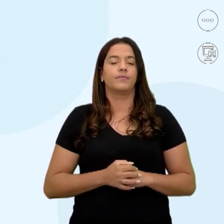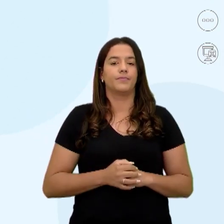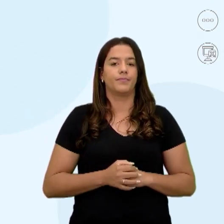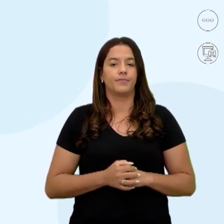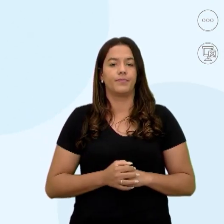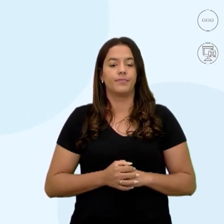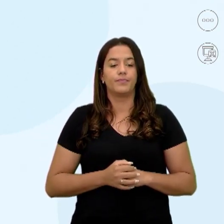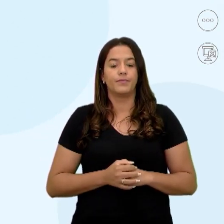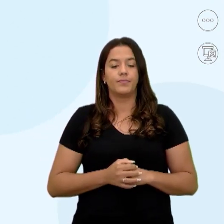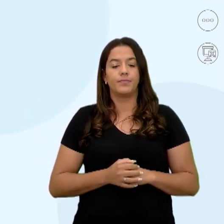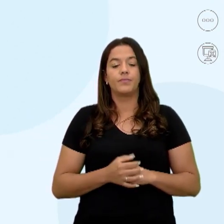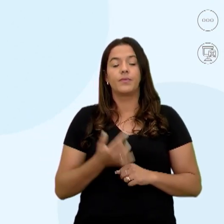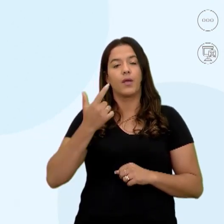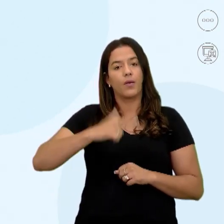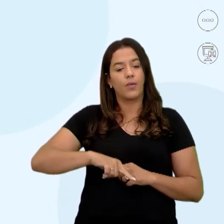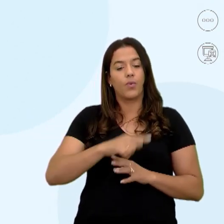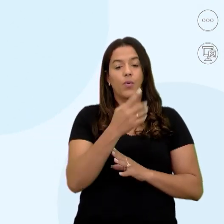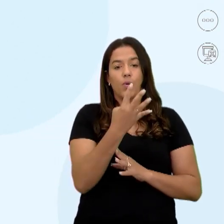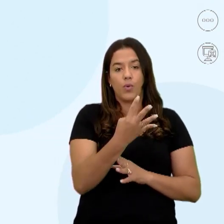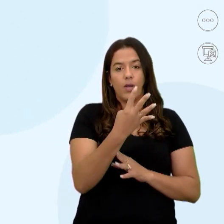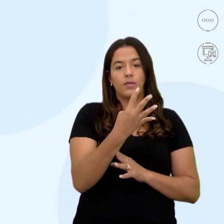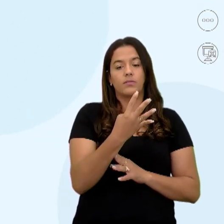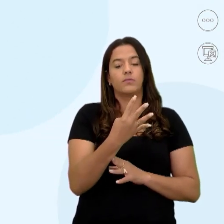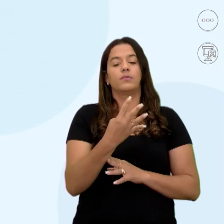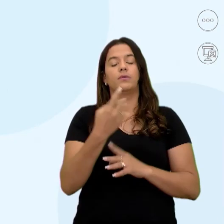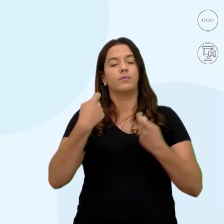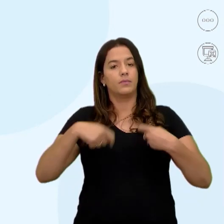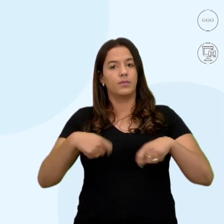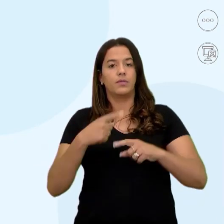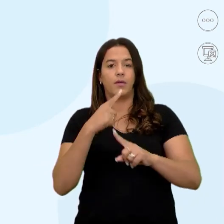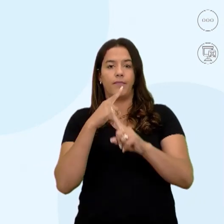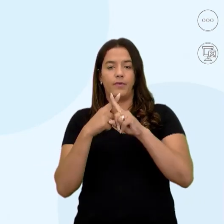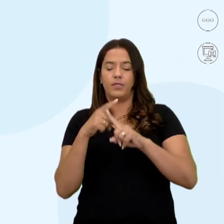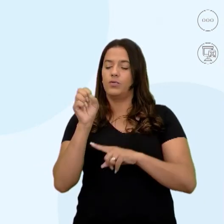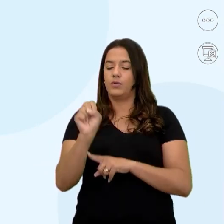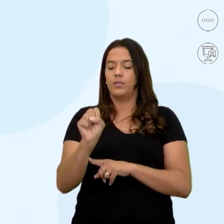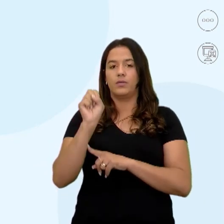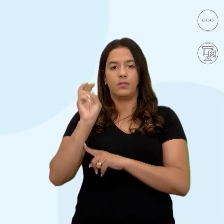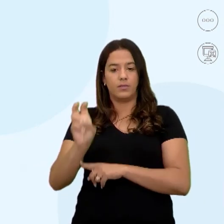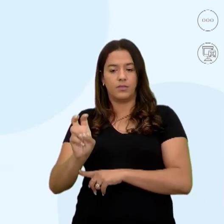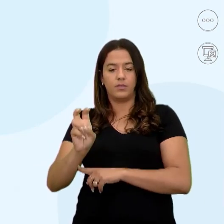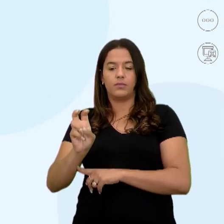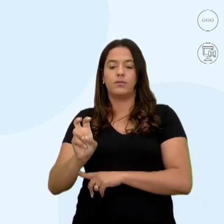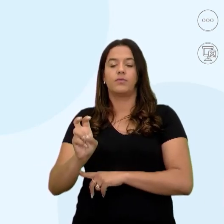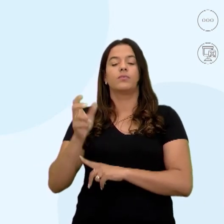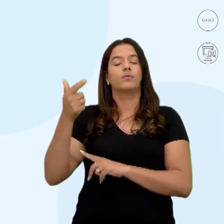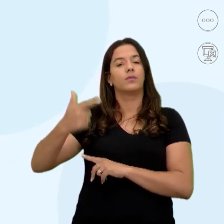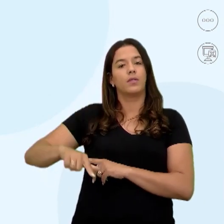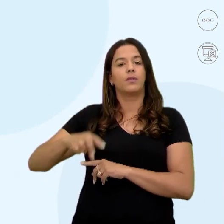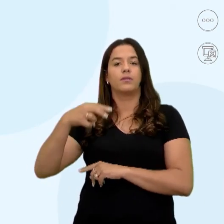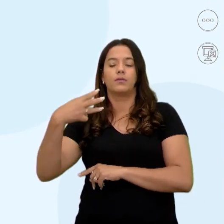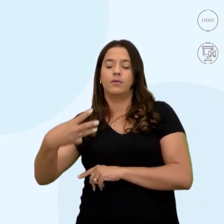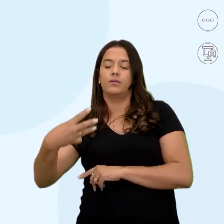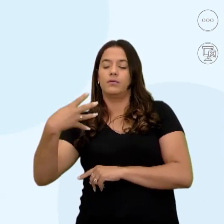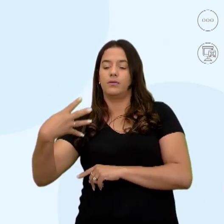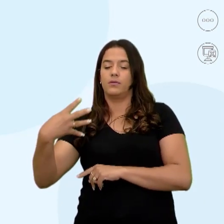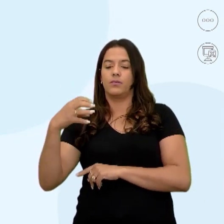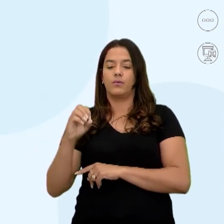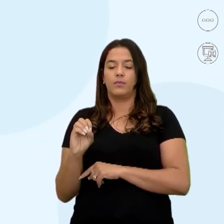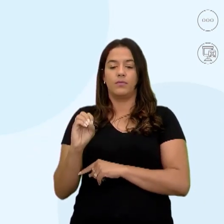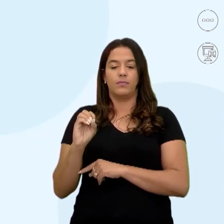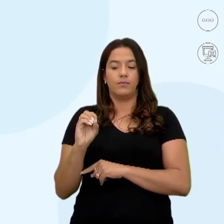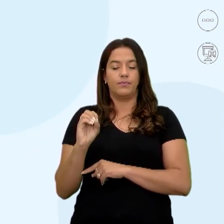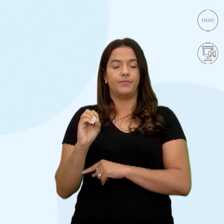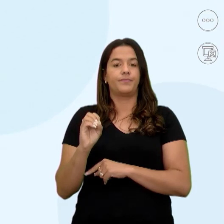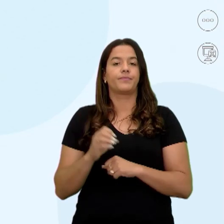255 salgadinhos. Com 4 quilogramas, então a gente faz 4 vezes 85 salgadinhos aí, que